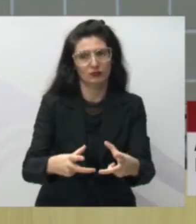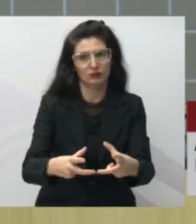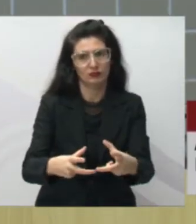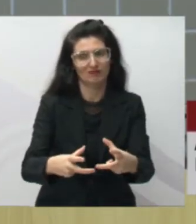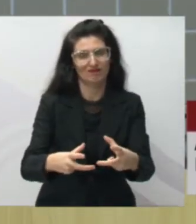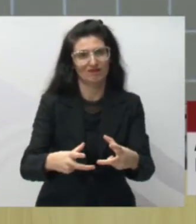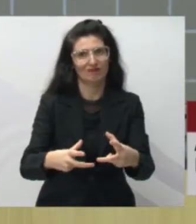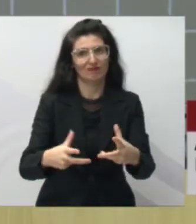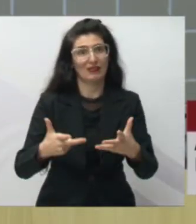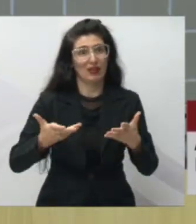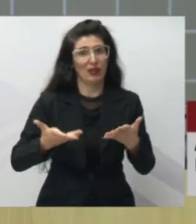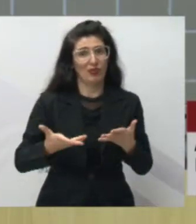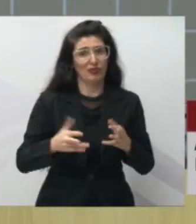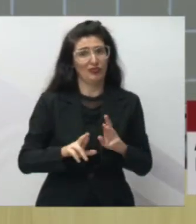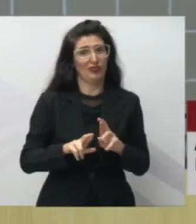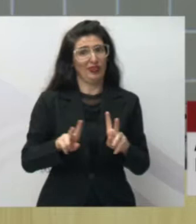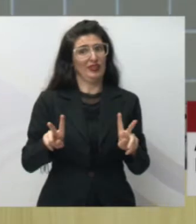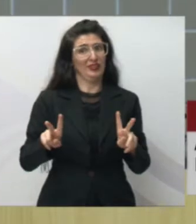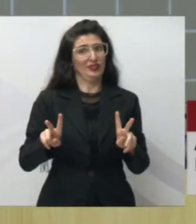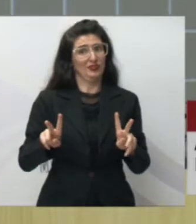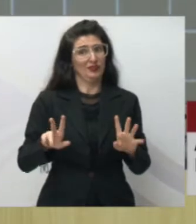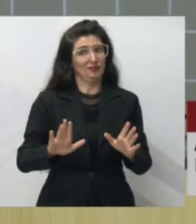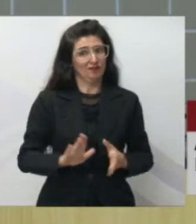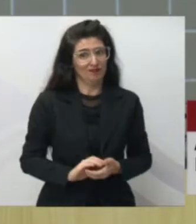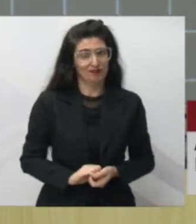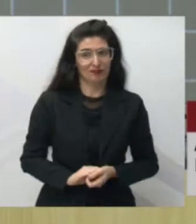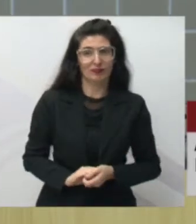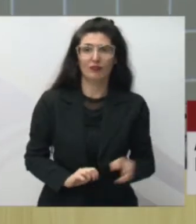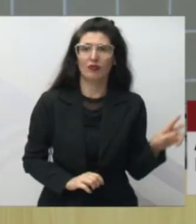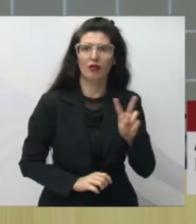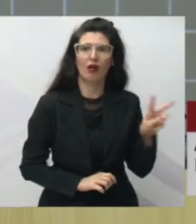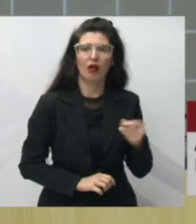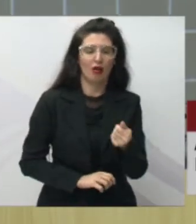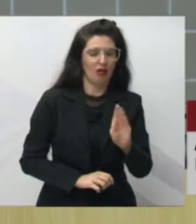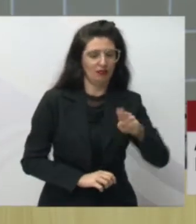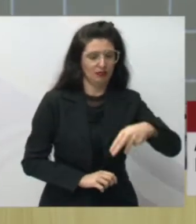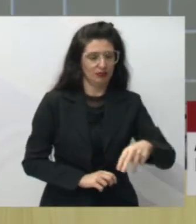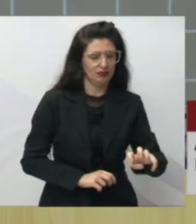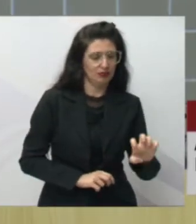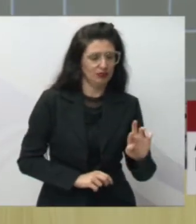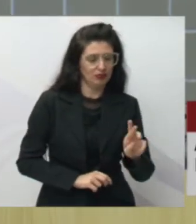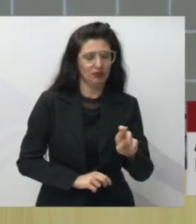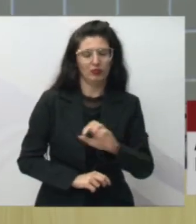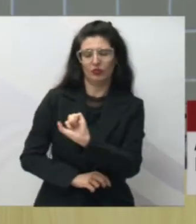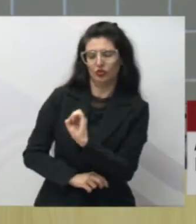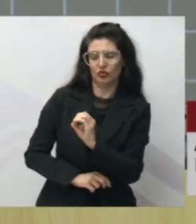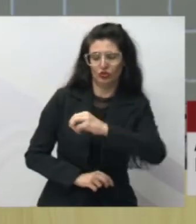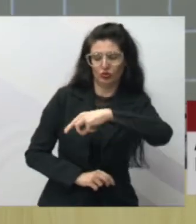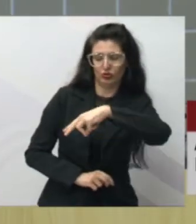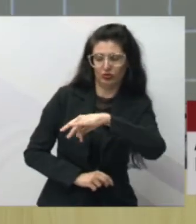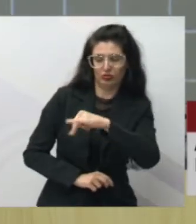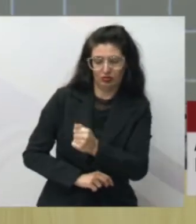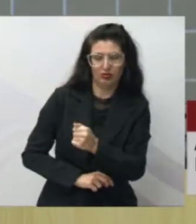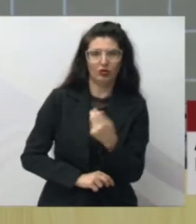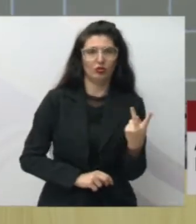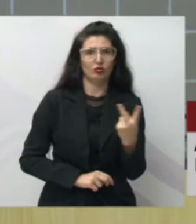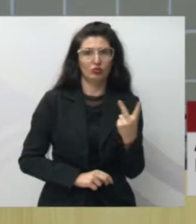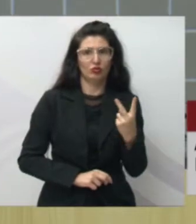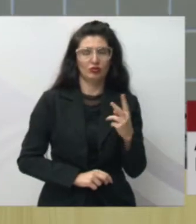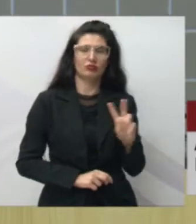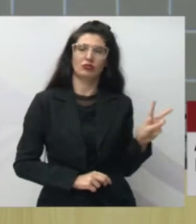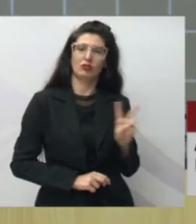outras providências. Autoria: vereadores Abner de Madureira e Sônia Patas da Amizade.